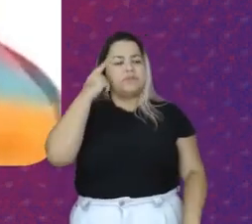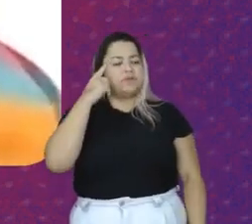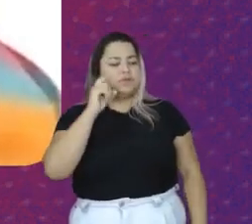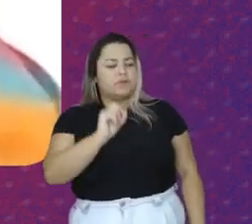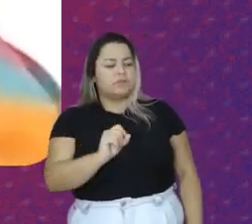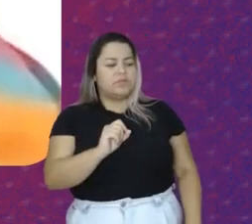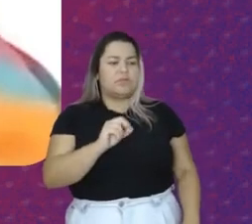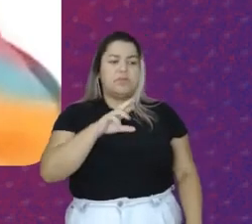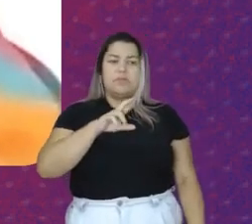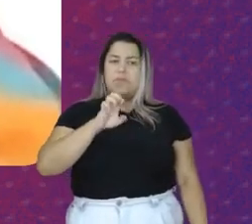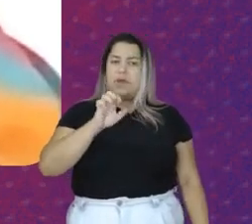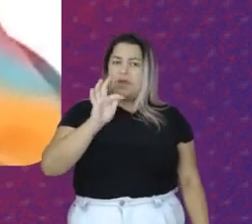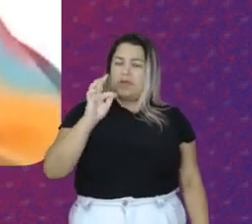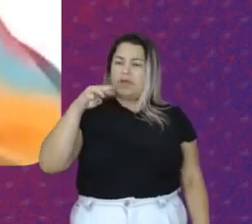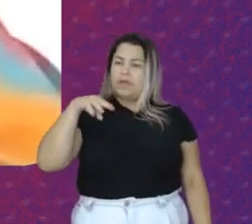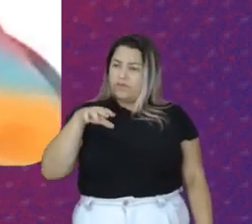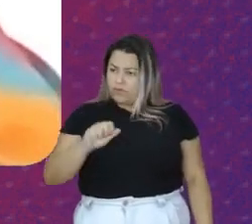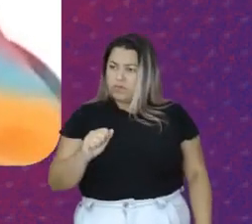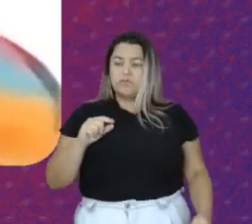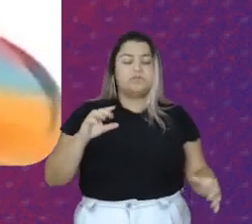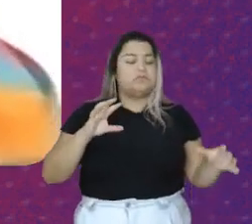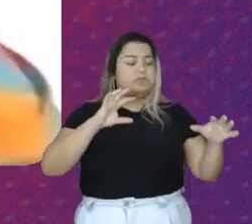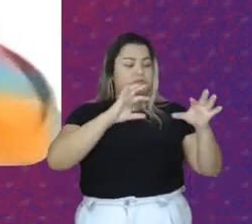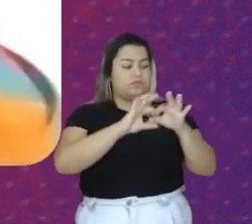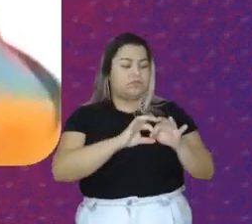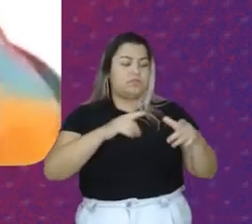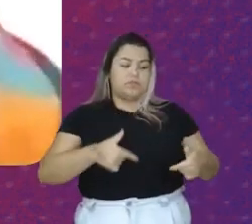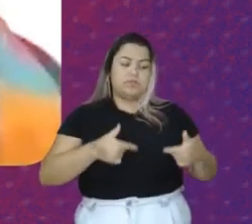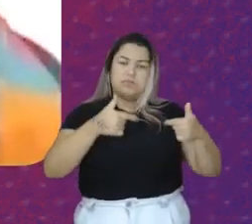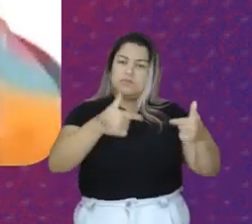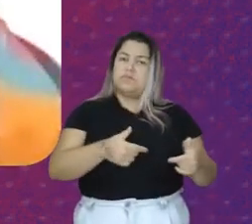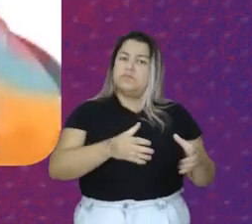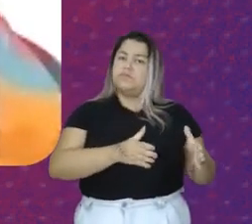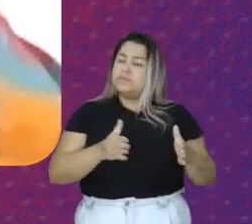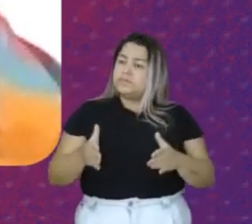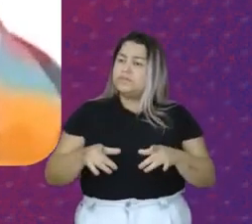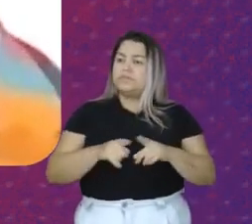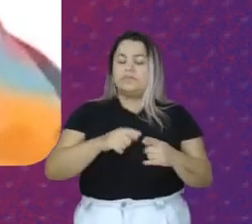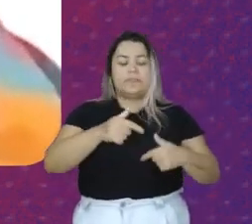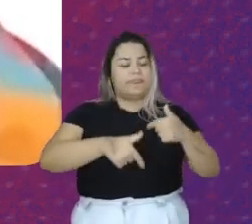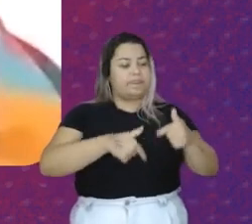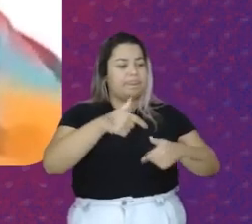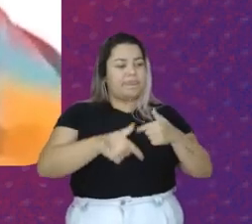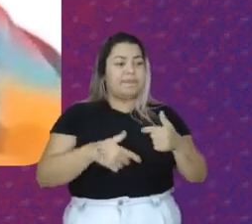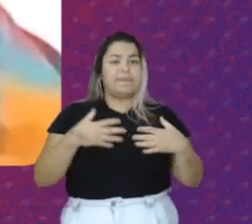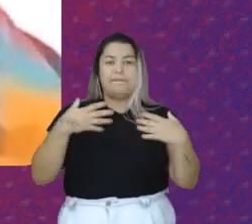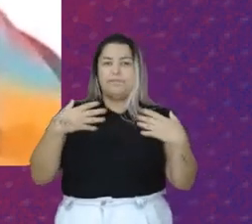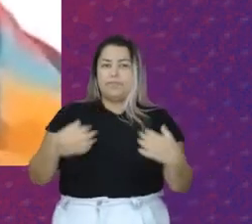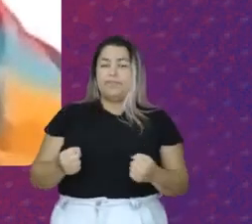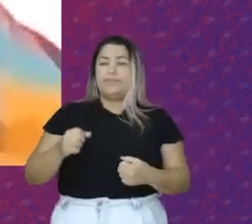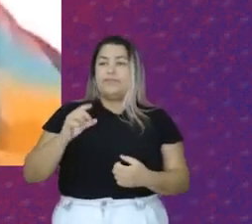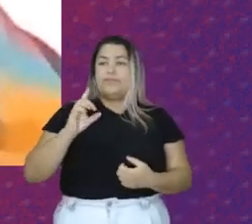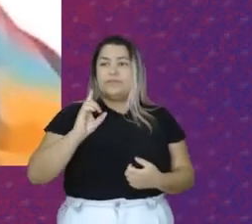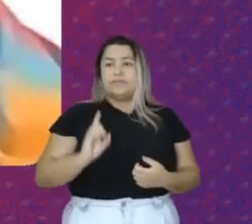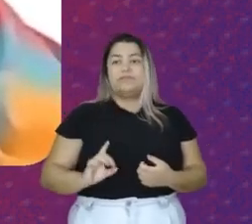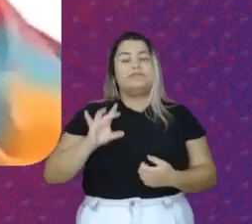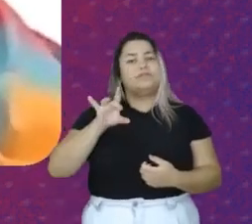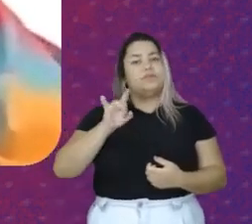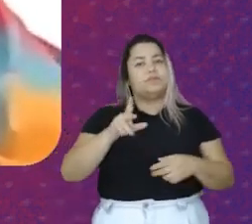reforma trabalhista realmente conectada com os desafios da nova classe trabalhadora, nós não vamos estar fazendo direitos só